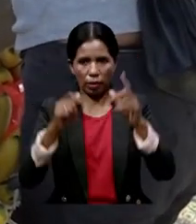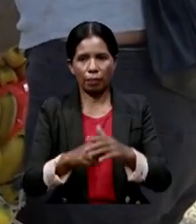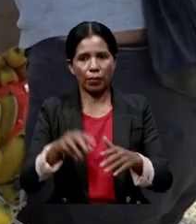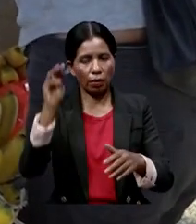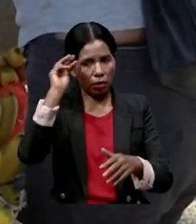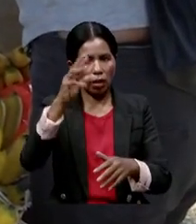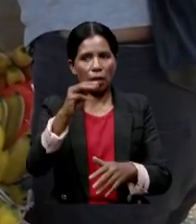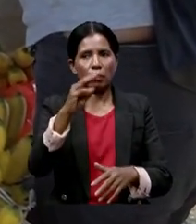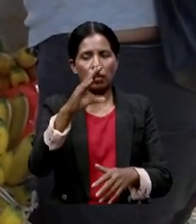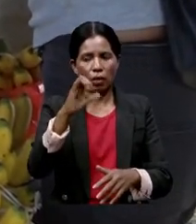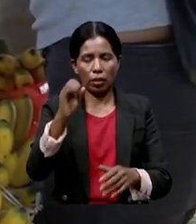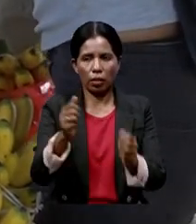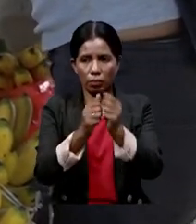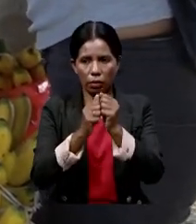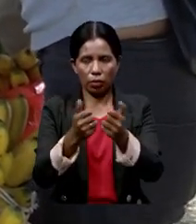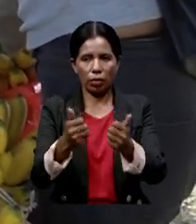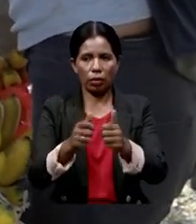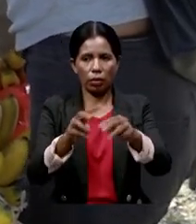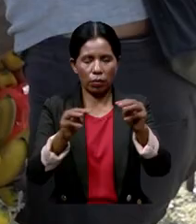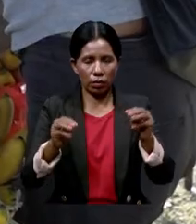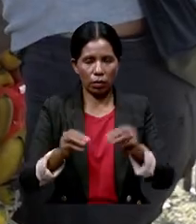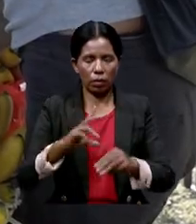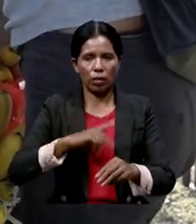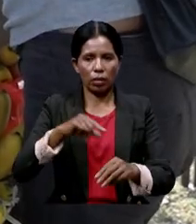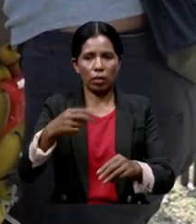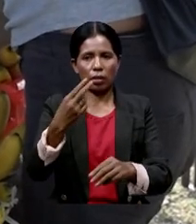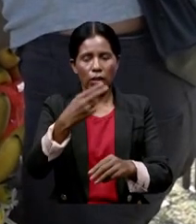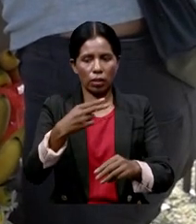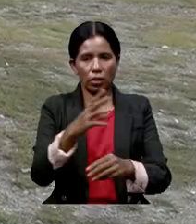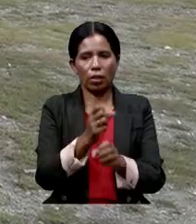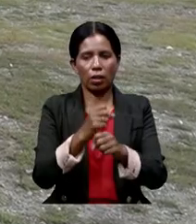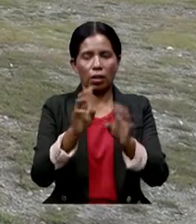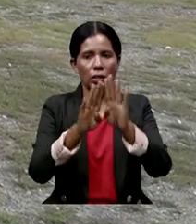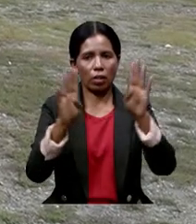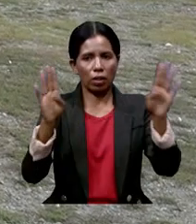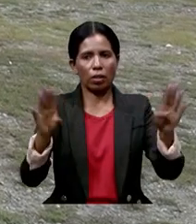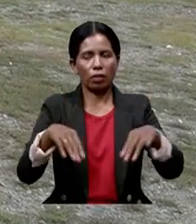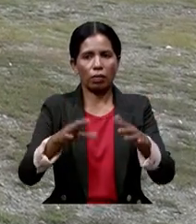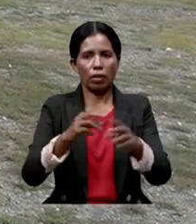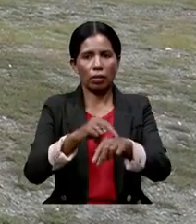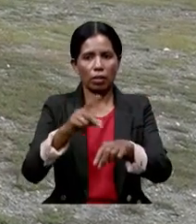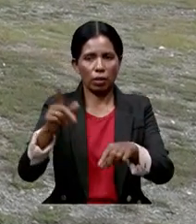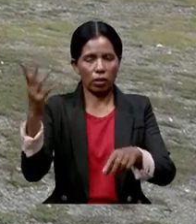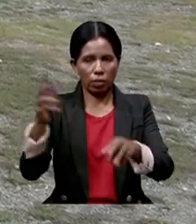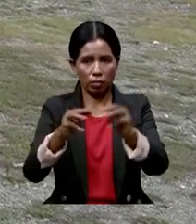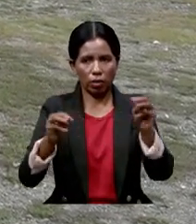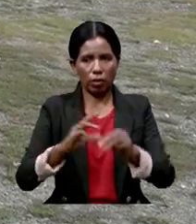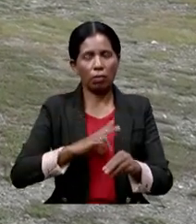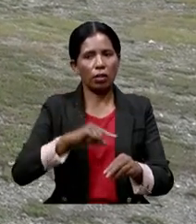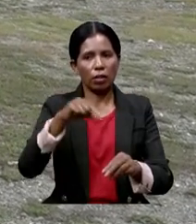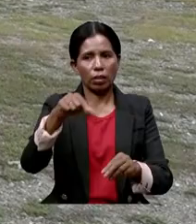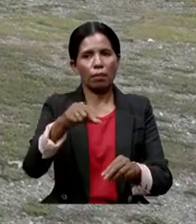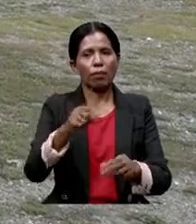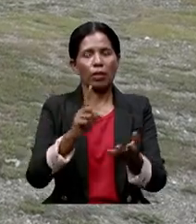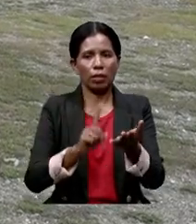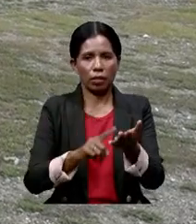Ministeru Komersi dan Industri hamutu ko otorare Municipio Liquiçá kintane oficialmente halo abertura ba Feira Nasional ia Municipio Liquiçá. Ia ne discurso